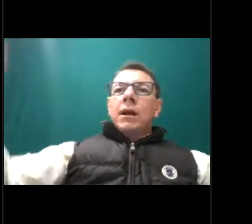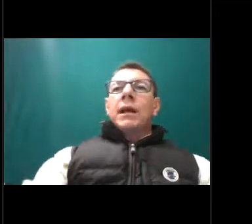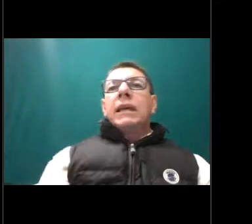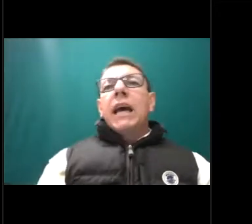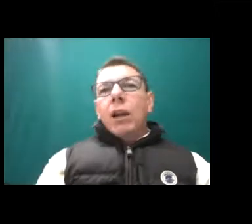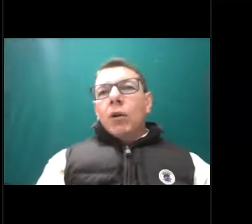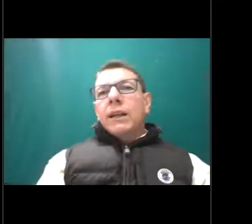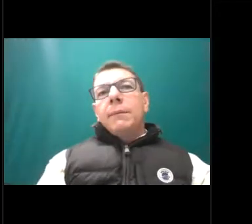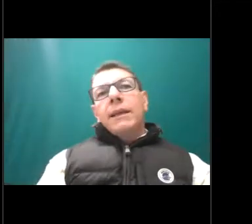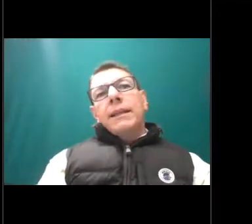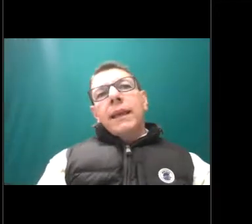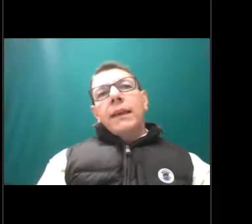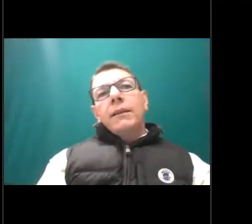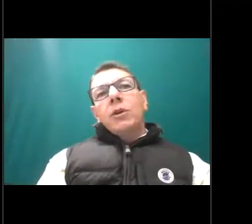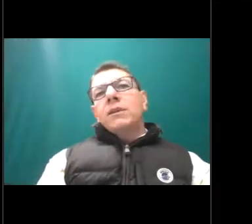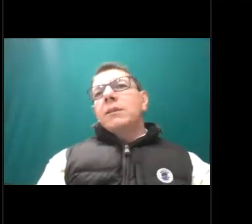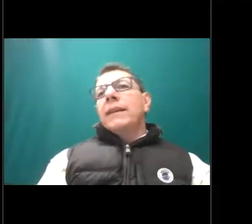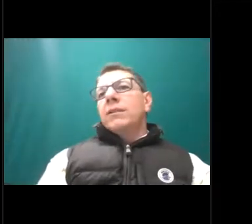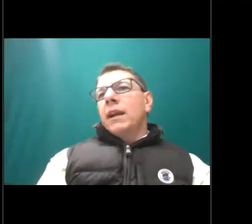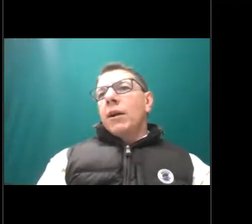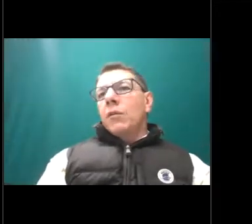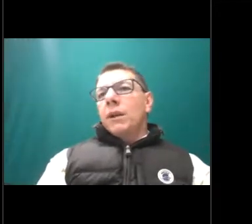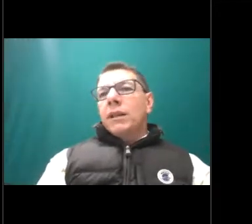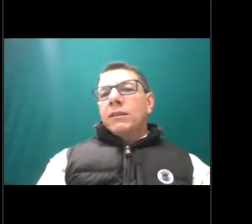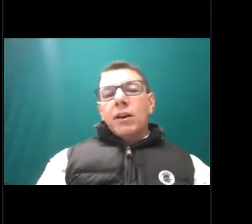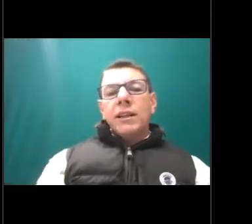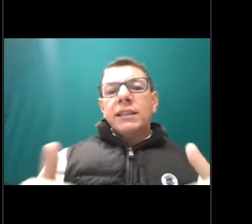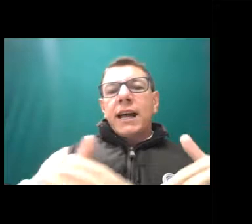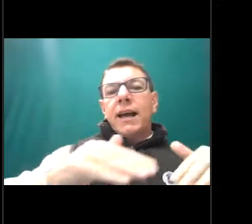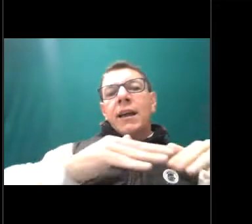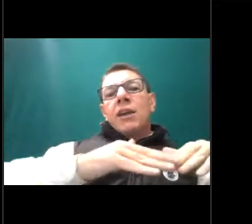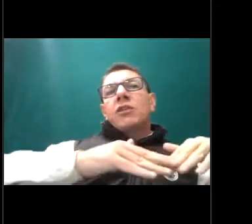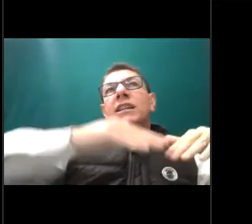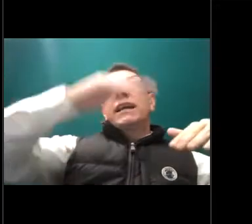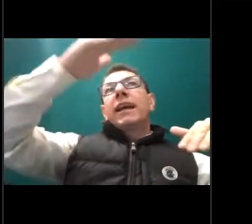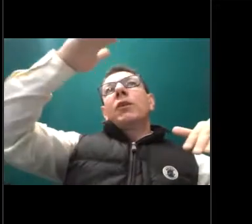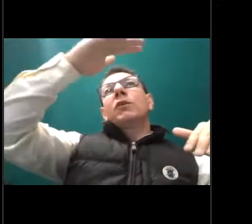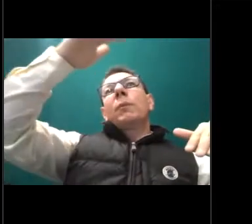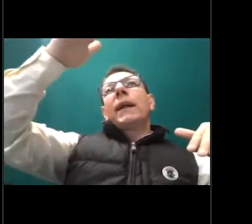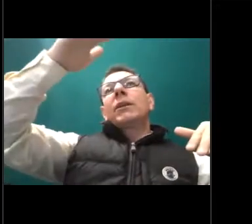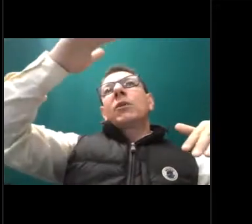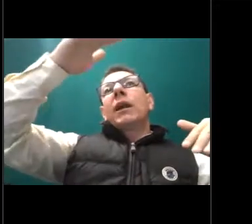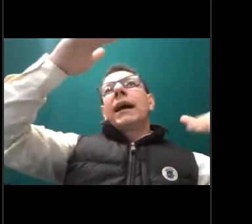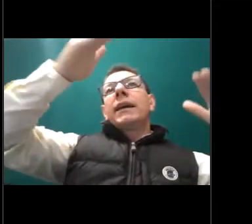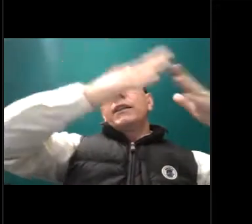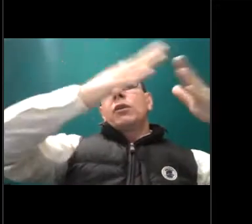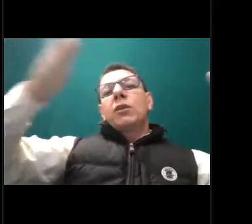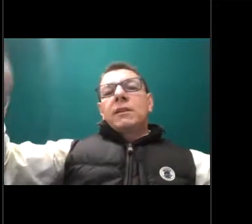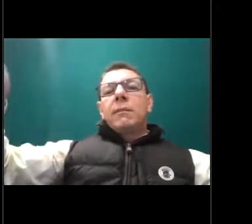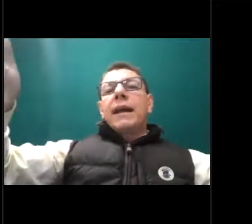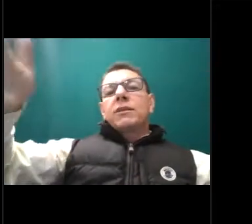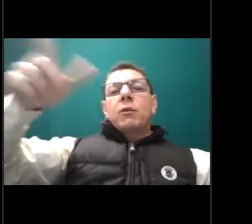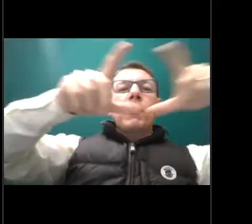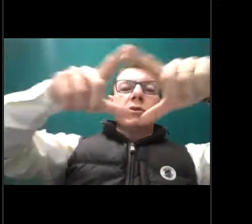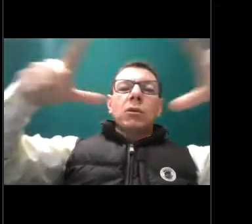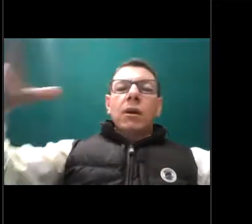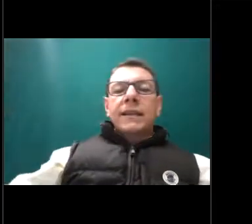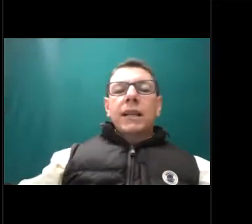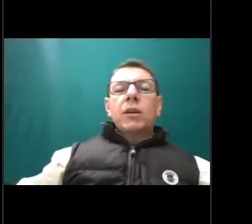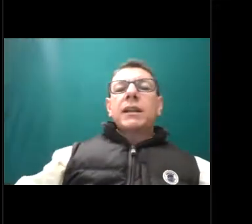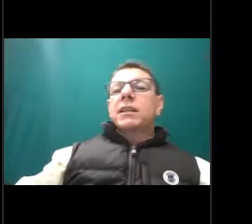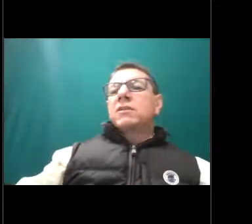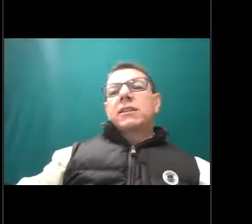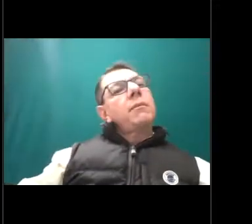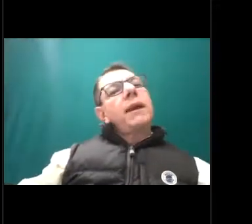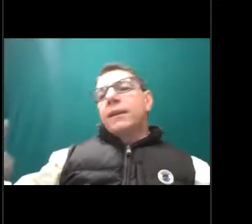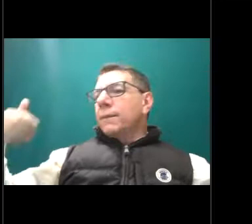comprimento. E a lona minha tem 12 metros de largura. Então, assim, a hora que eu já cheguei no platô lá e deu 12 metros que eu posso colocar